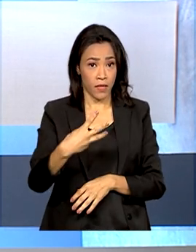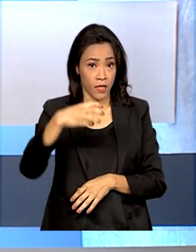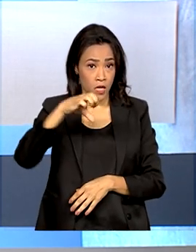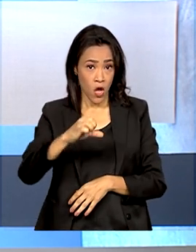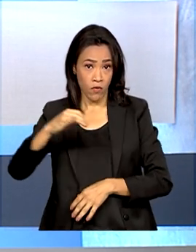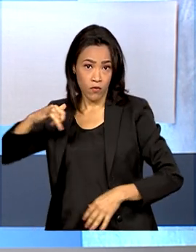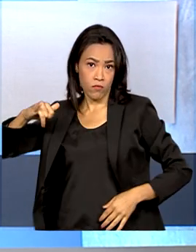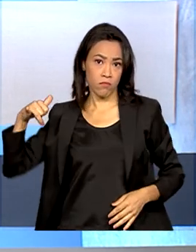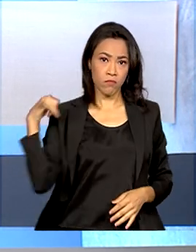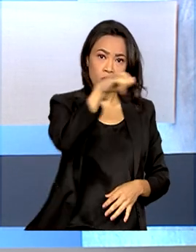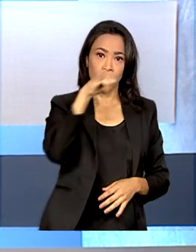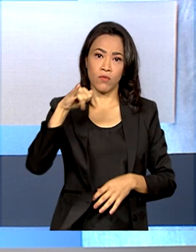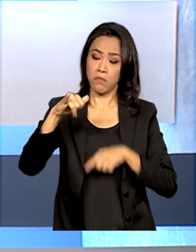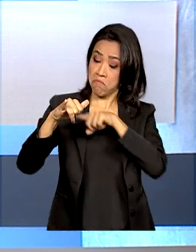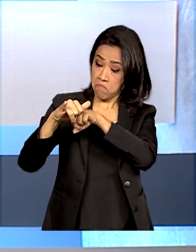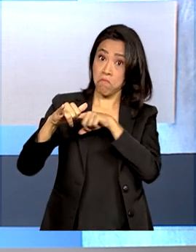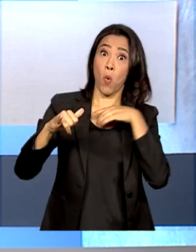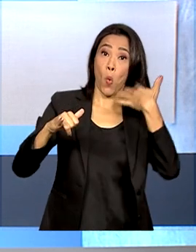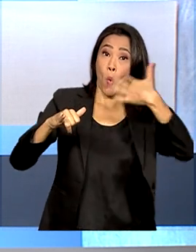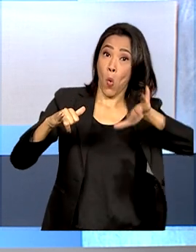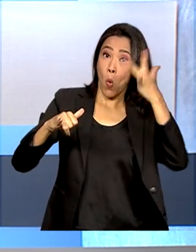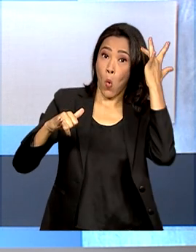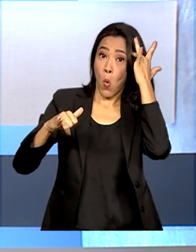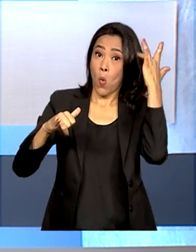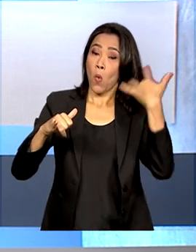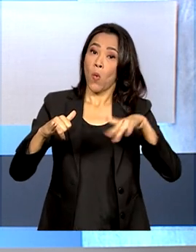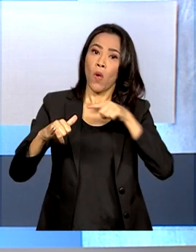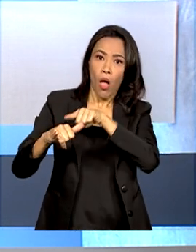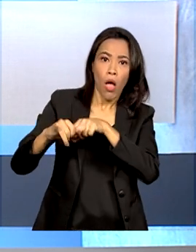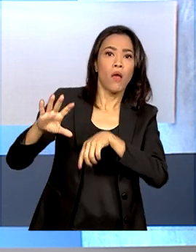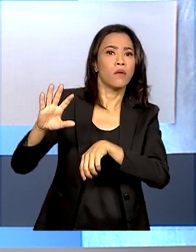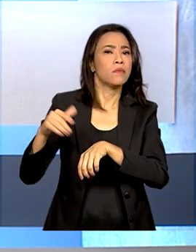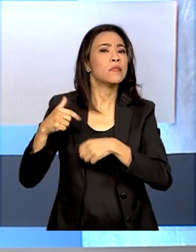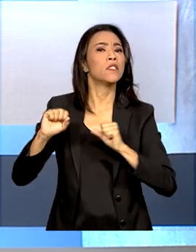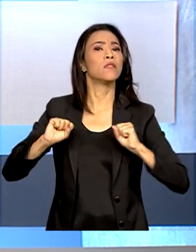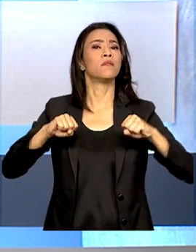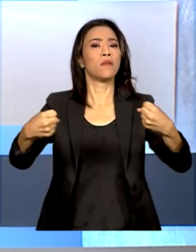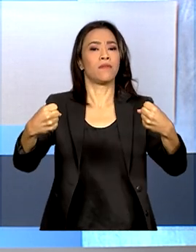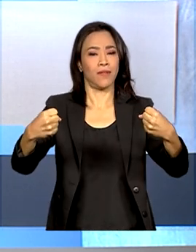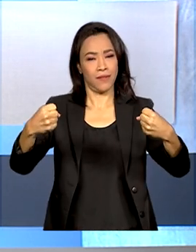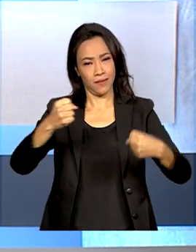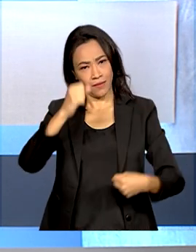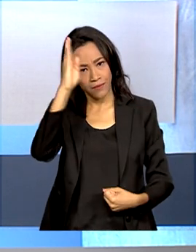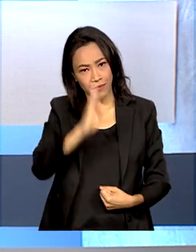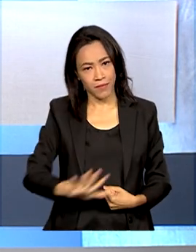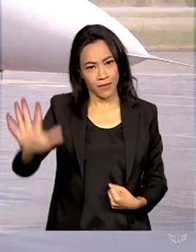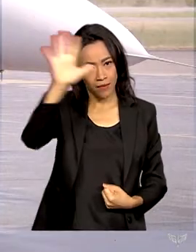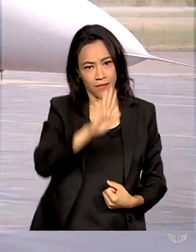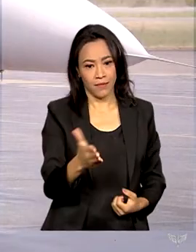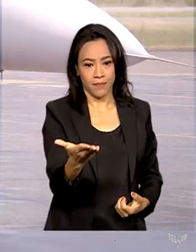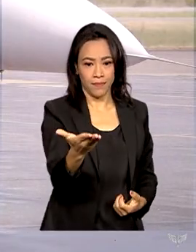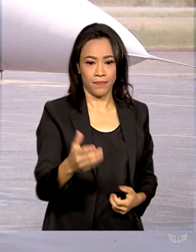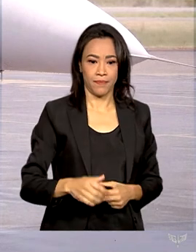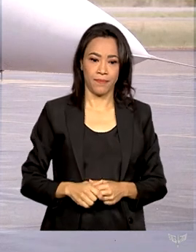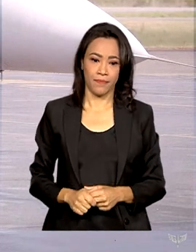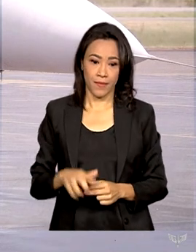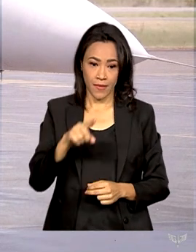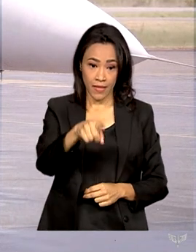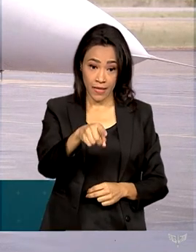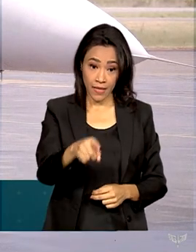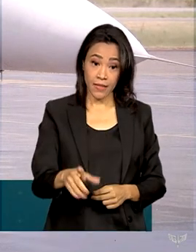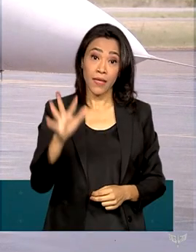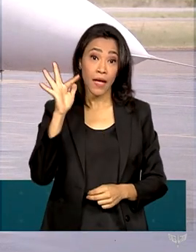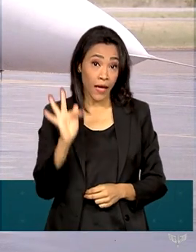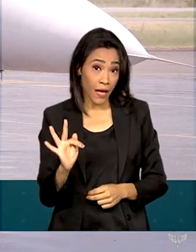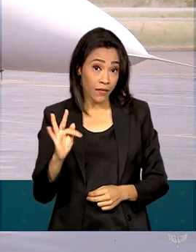gripen as aeronaves serão o principal instrumento de defesa aérea do país o caça